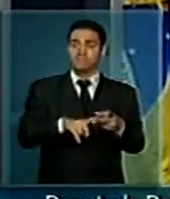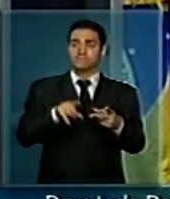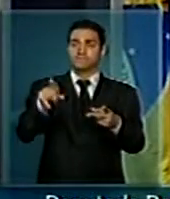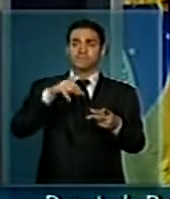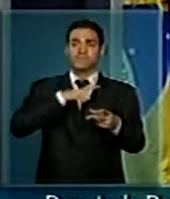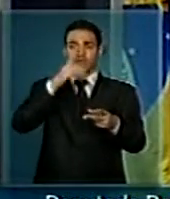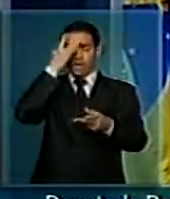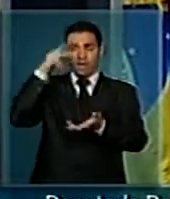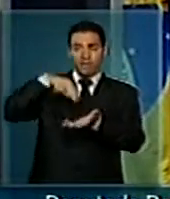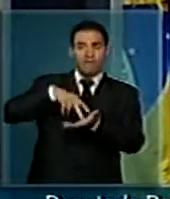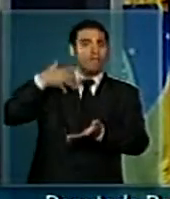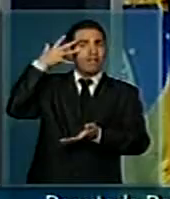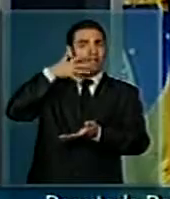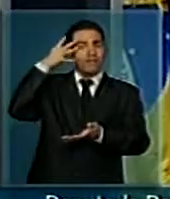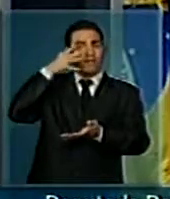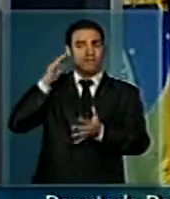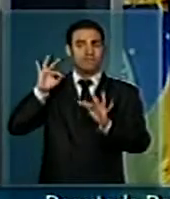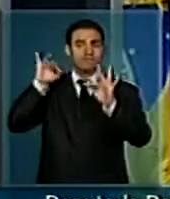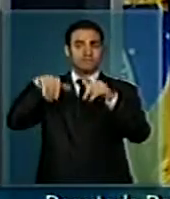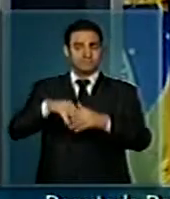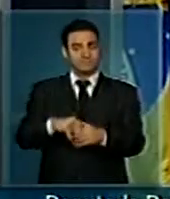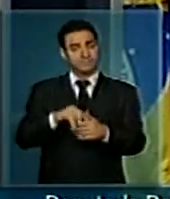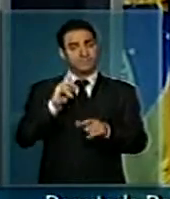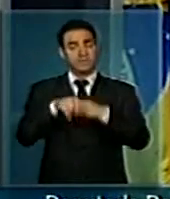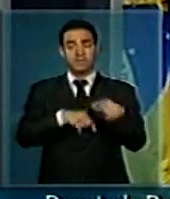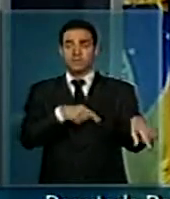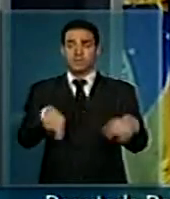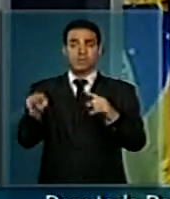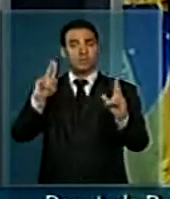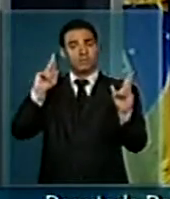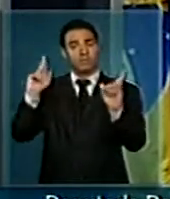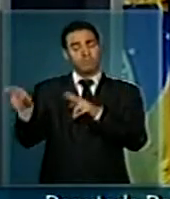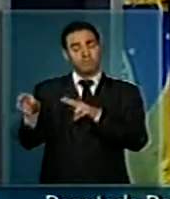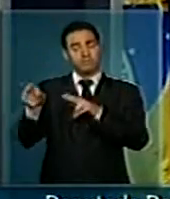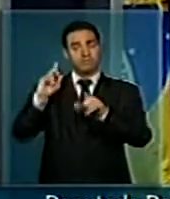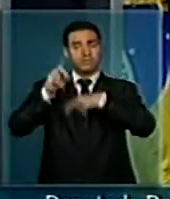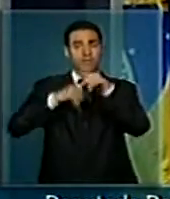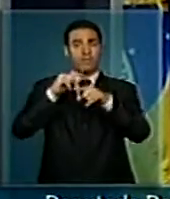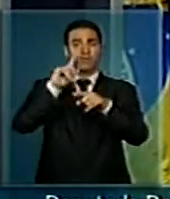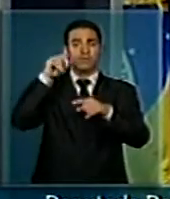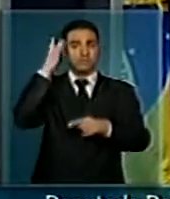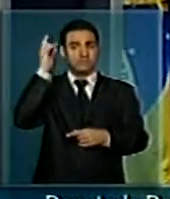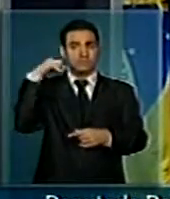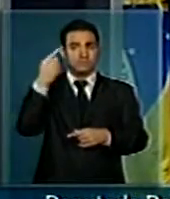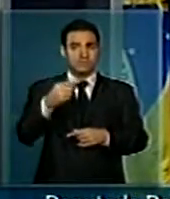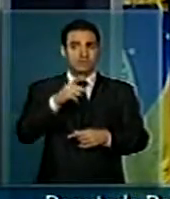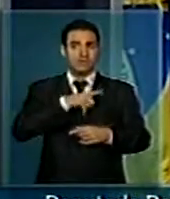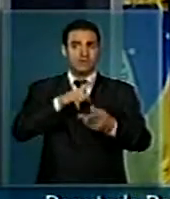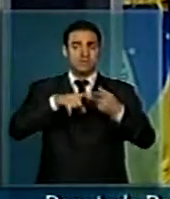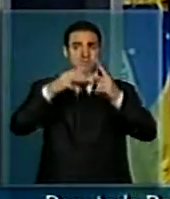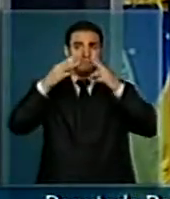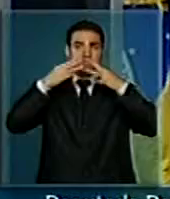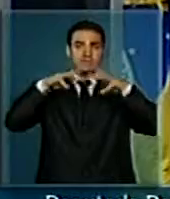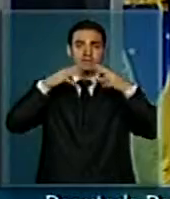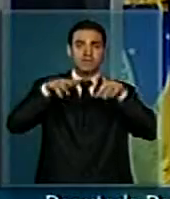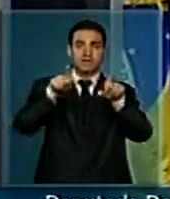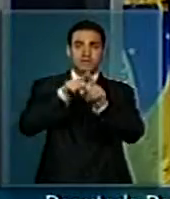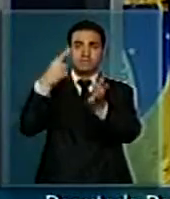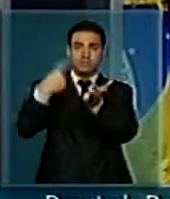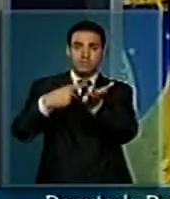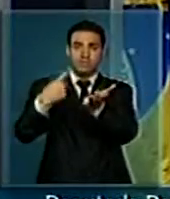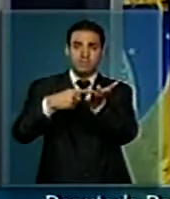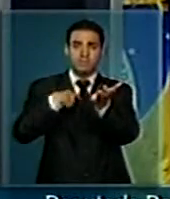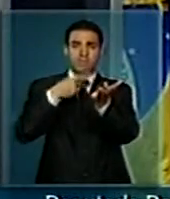acabarem os espetáculos, vamos dormir, e parece que no dia seguinte as mensagens, as promessas, os compromissos são